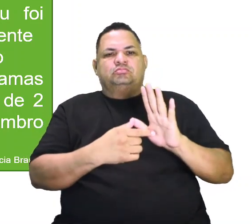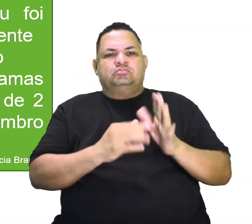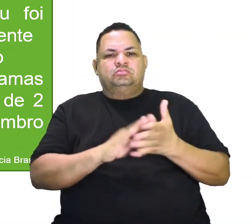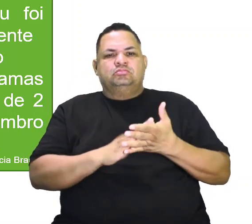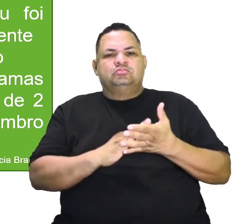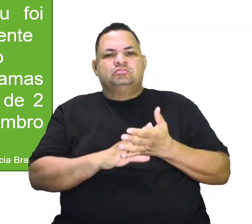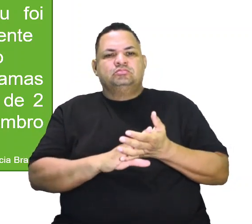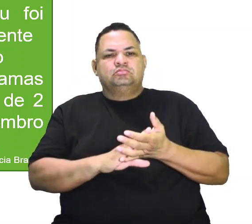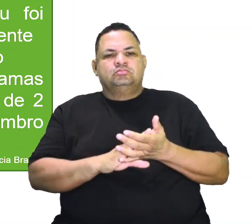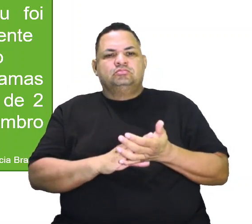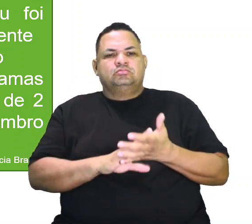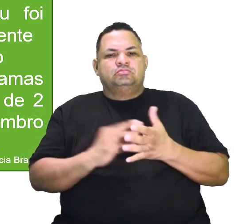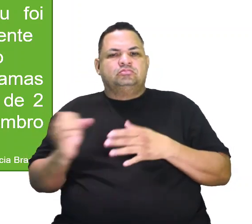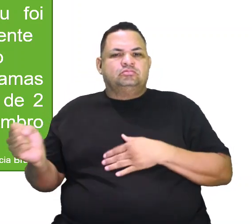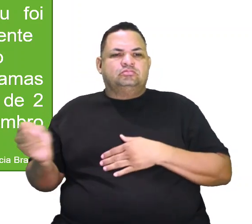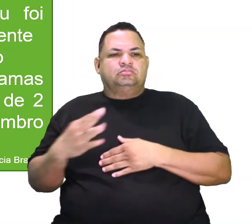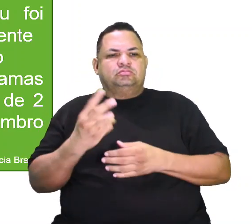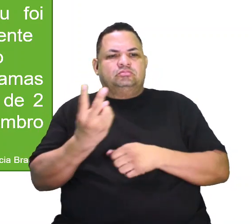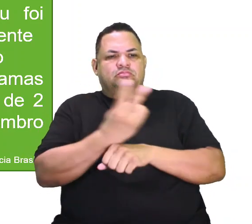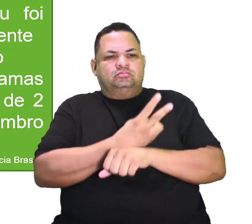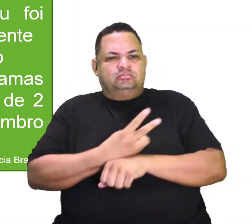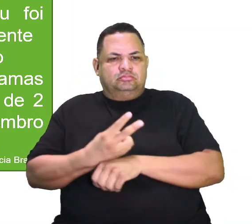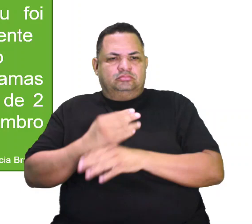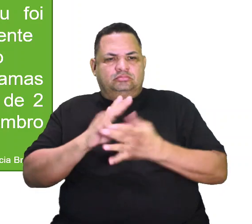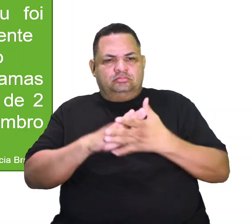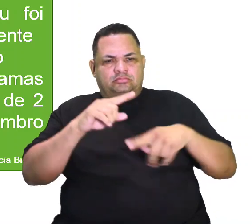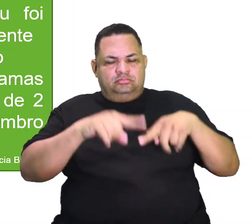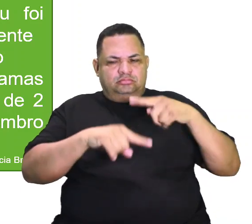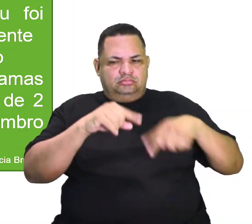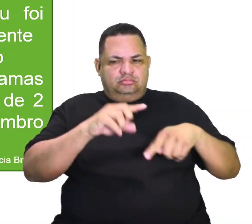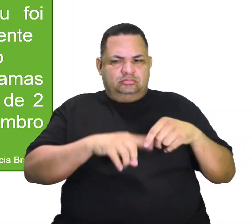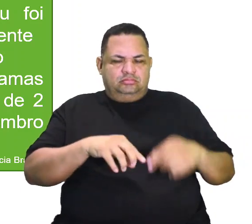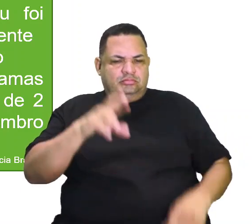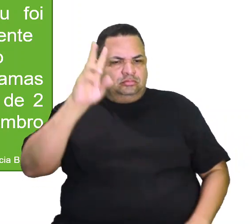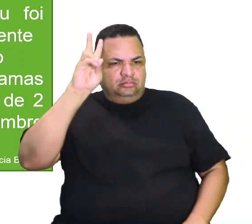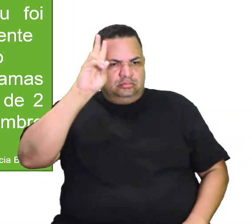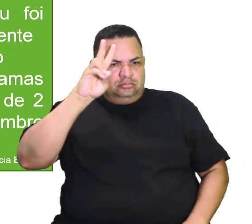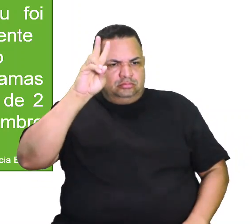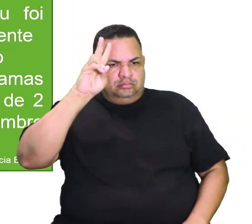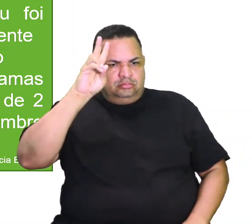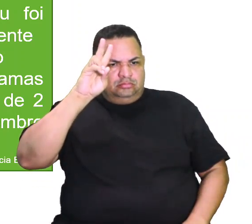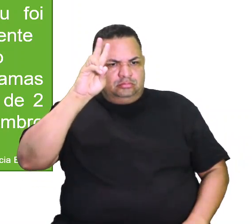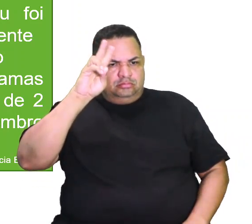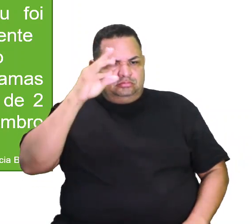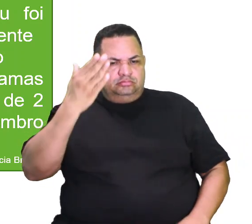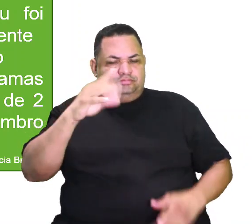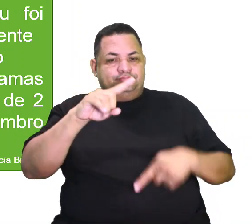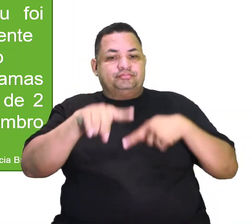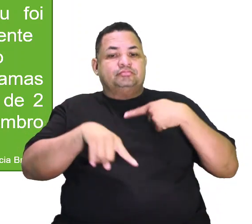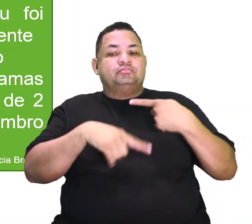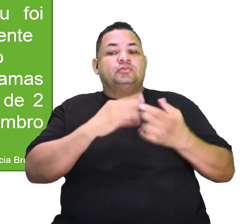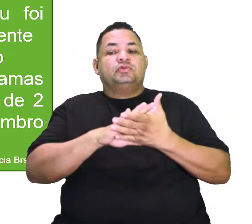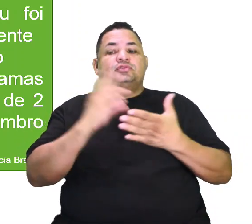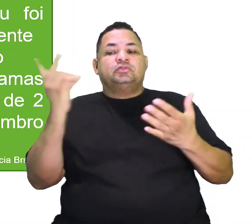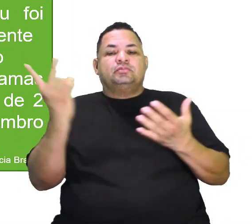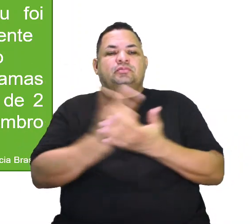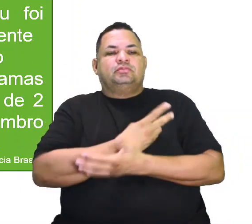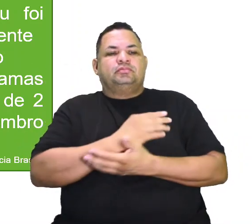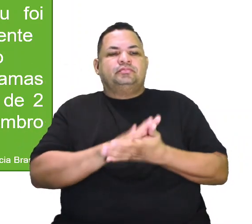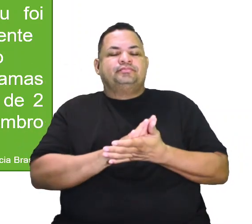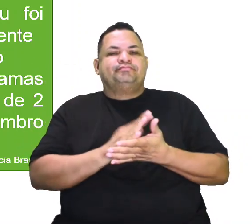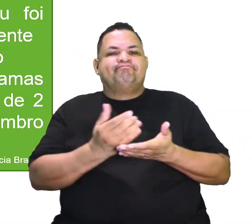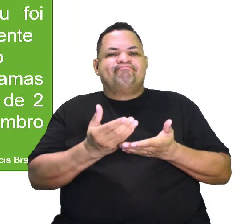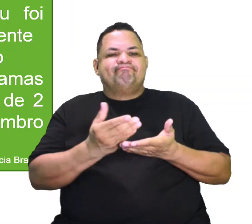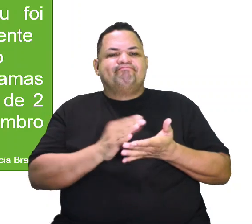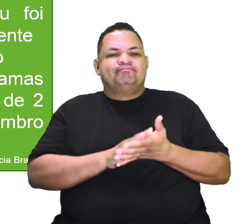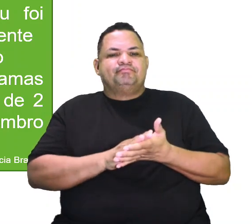Rio de Janeiro, que apresentava novos resultados da busca por peças históricas. Então, O que